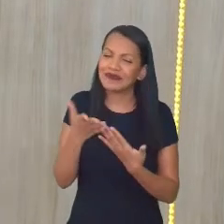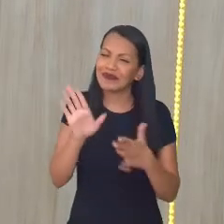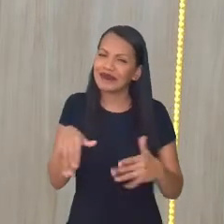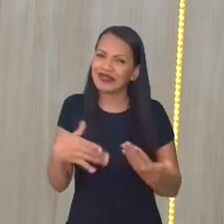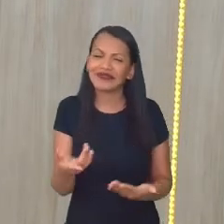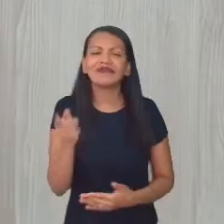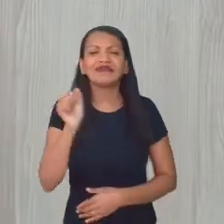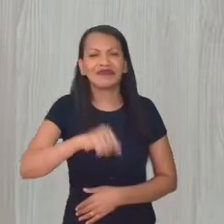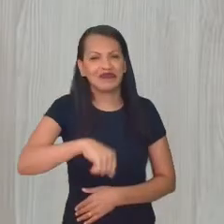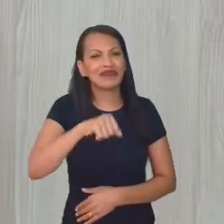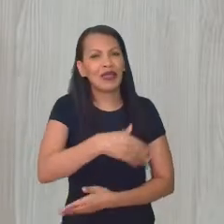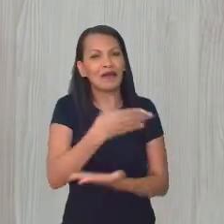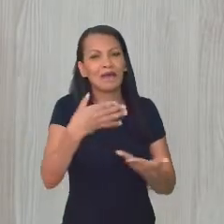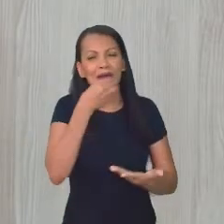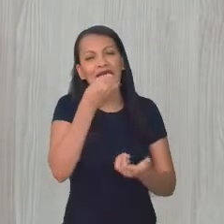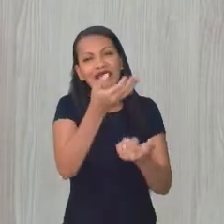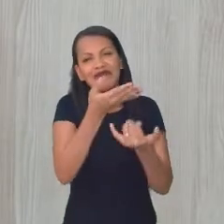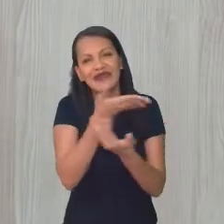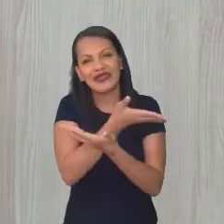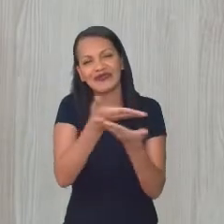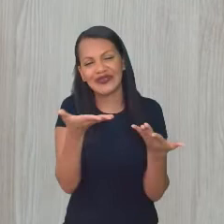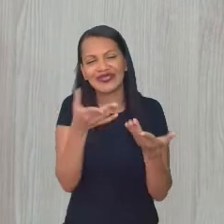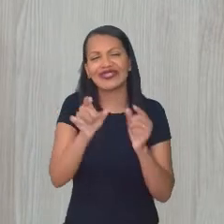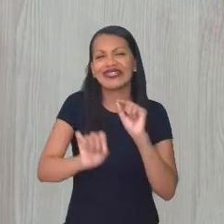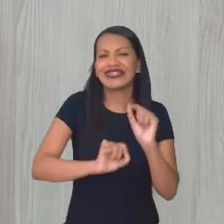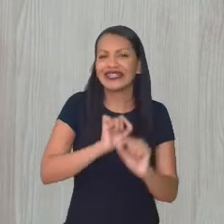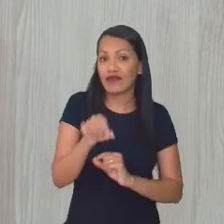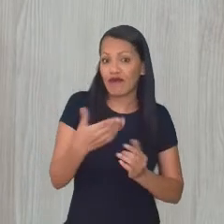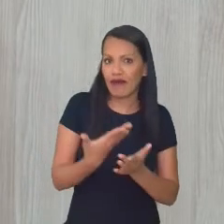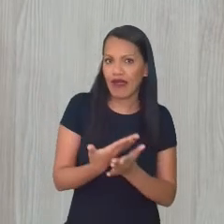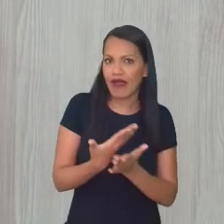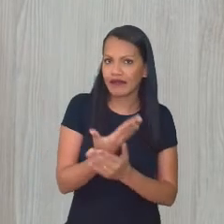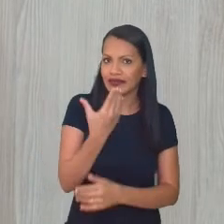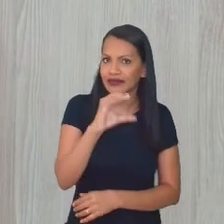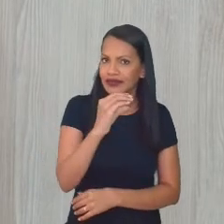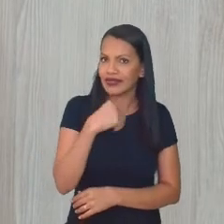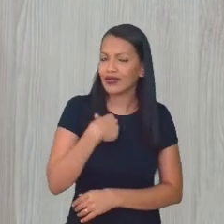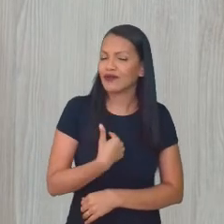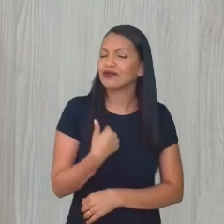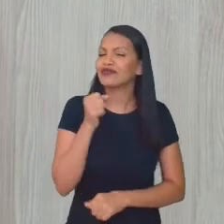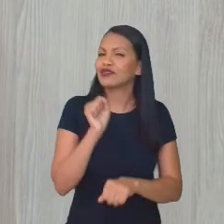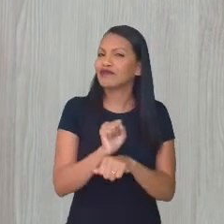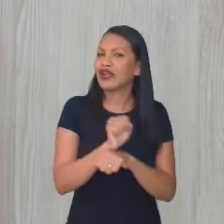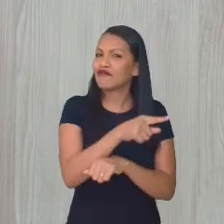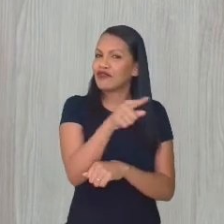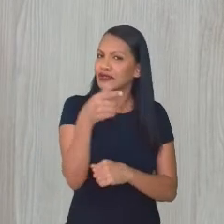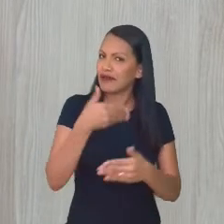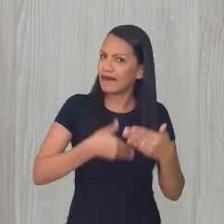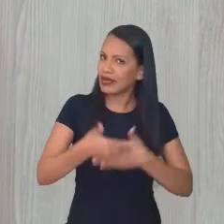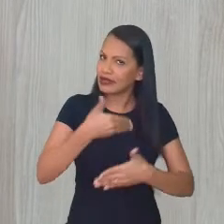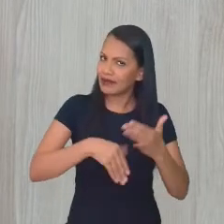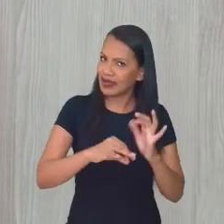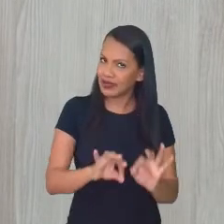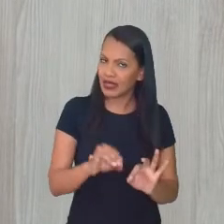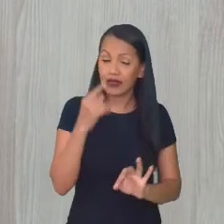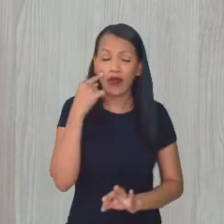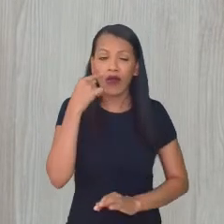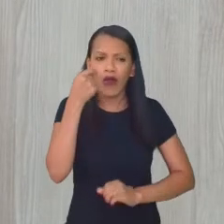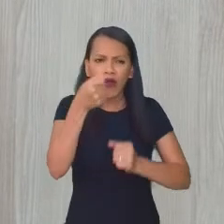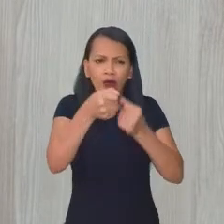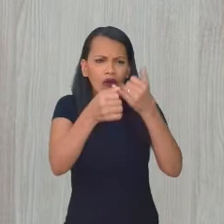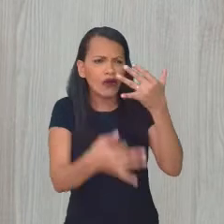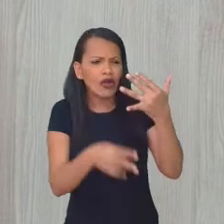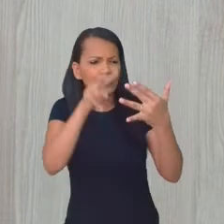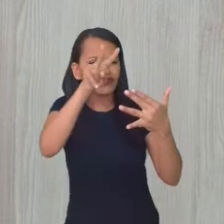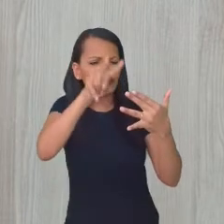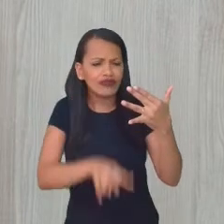professora? Pois é, Cláudia, sejam todos bem-vindos, né, a mais uma aula de ciência. Eu estou aqui ligadinha, pessoal, dando uma olhada aqui no chat para ver o que é que